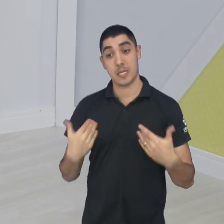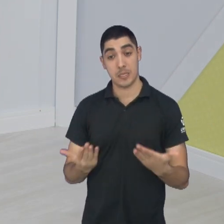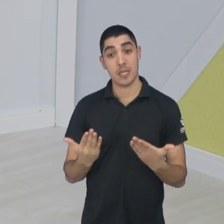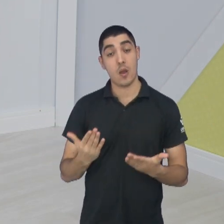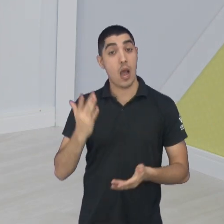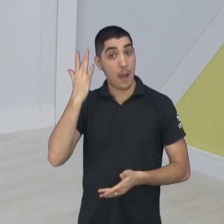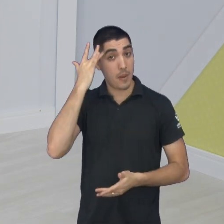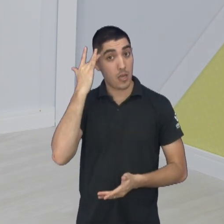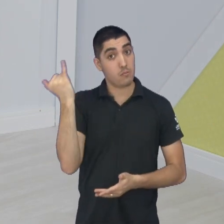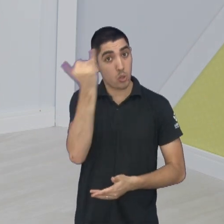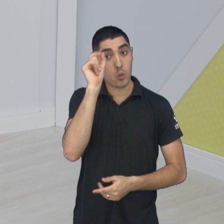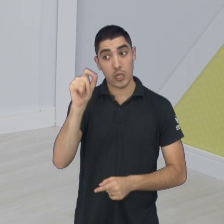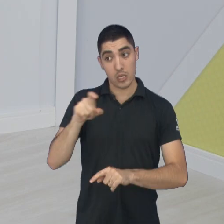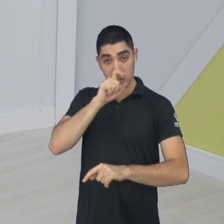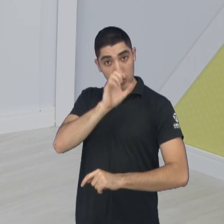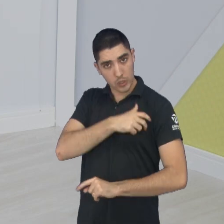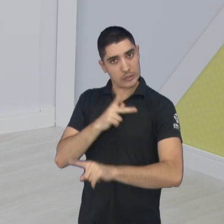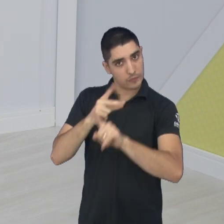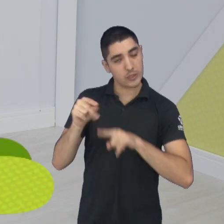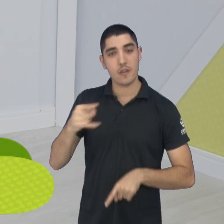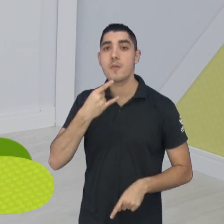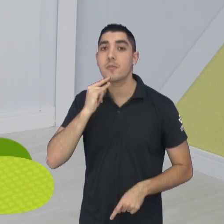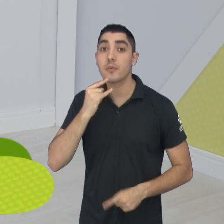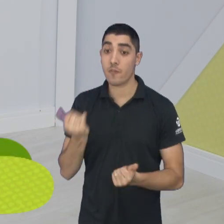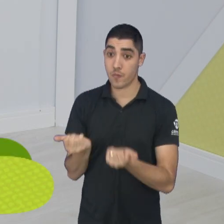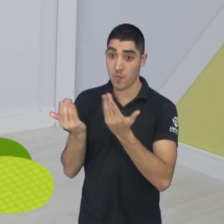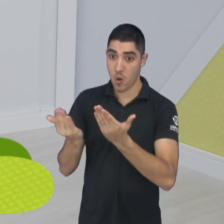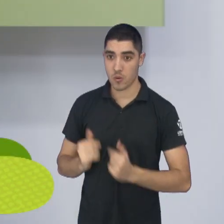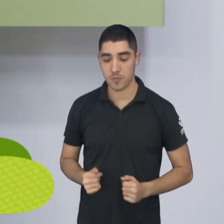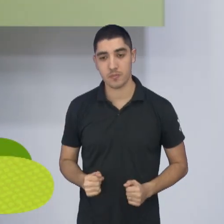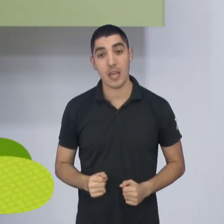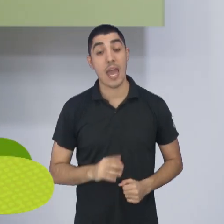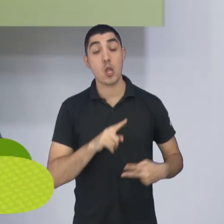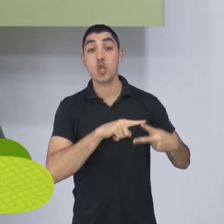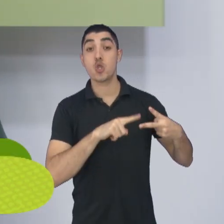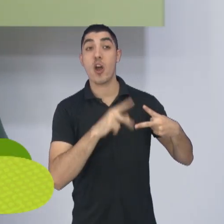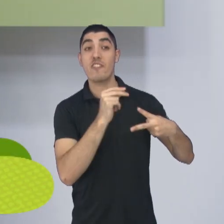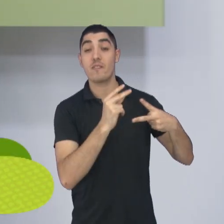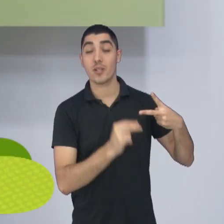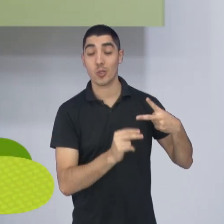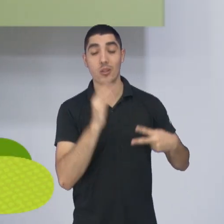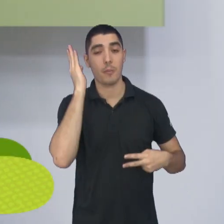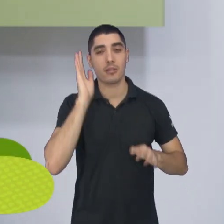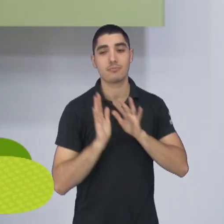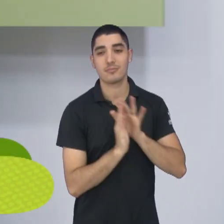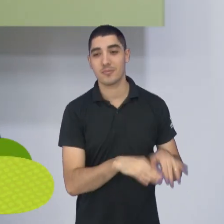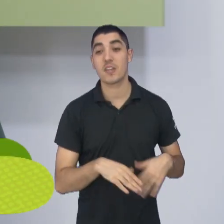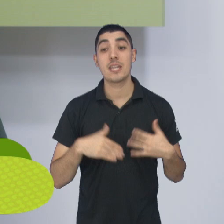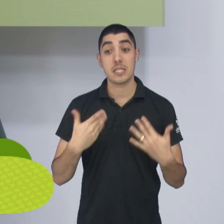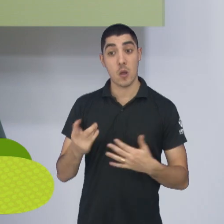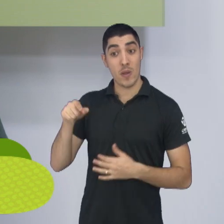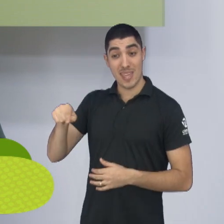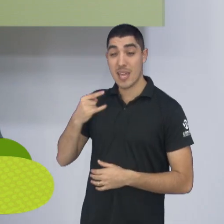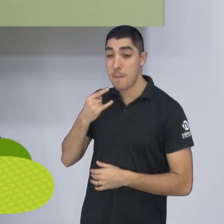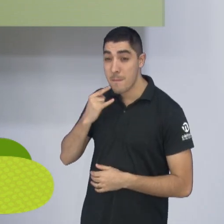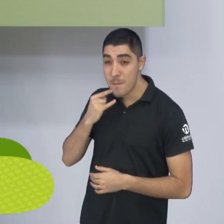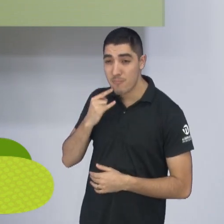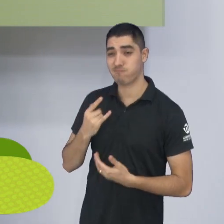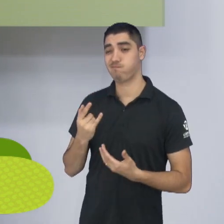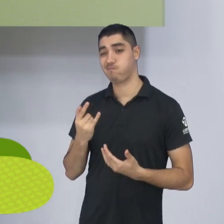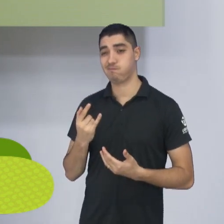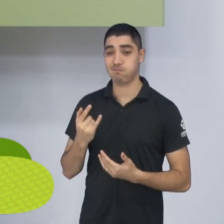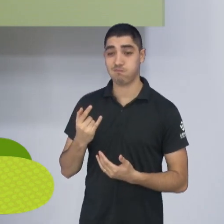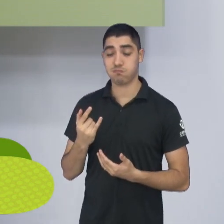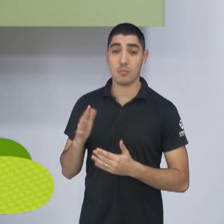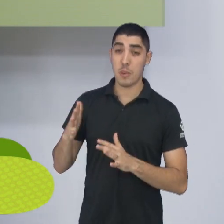mostrar a força que o São José tem contra o 15, Brunão. Foram 2 no caso. E esse time do 15 também que está oscilando bastante, né? Não